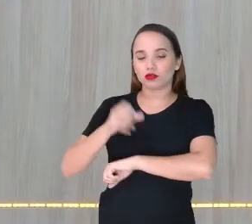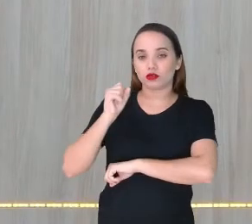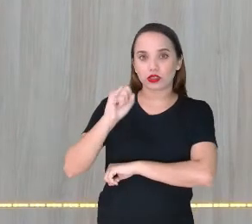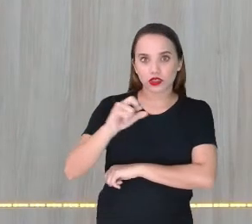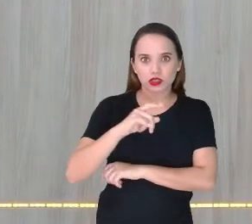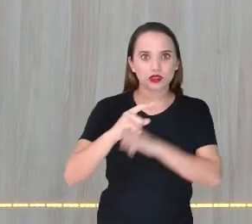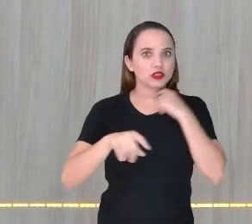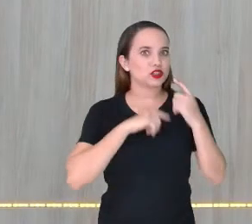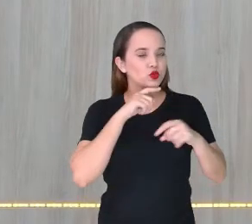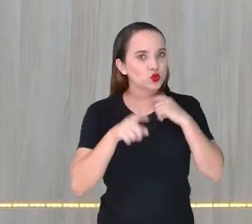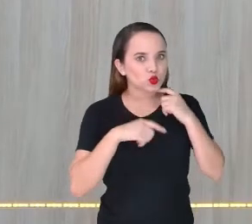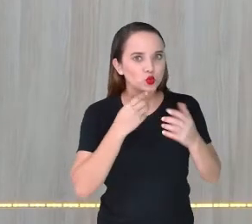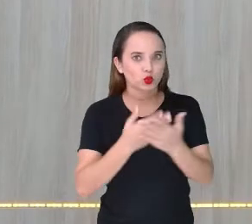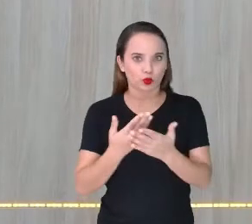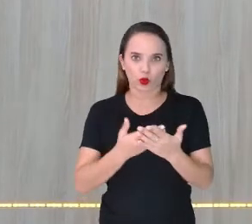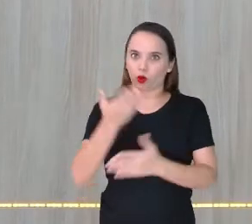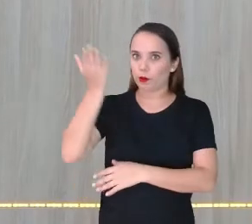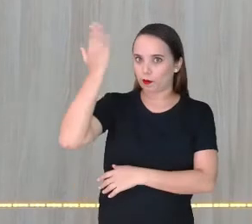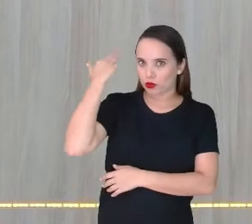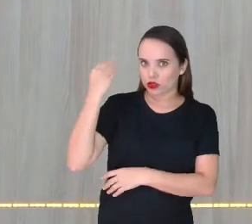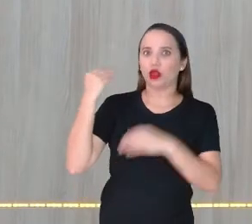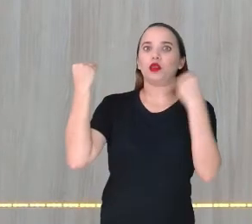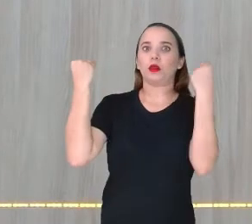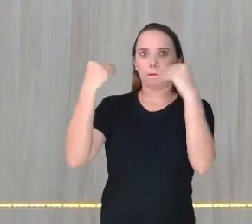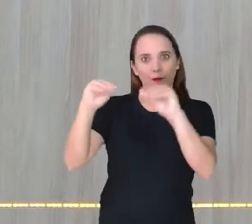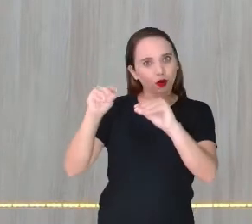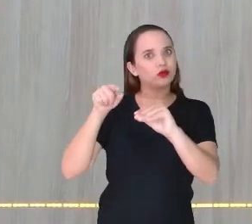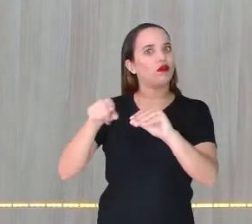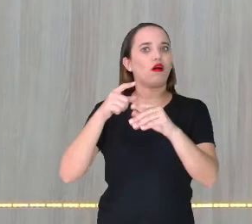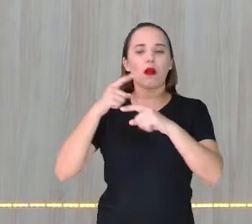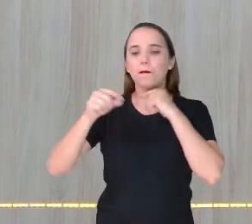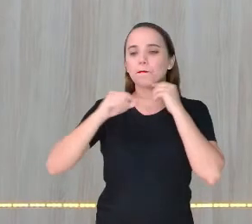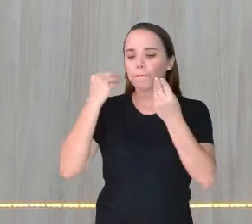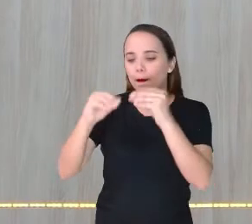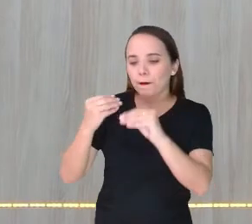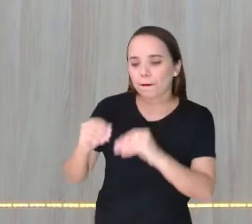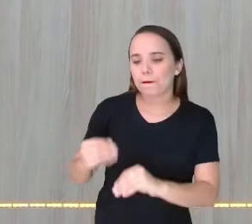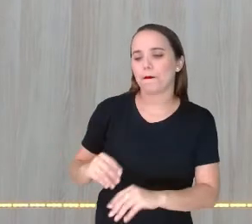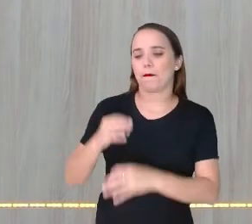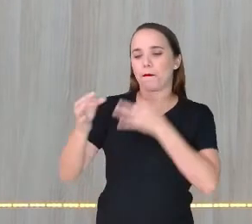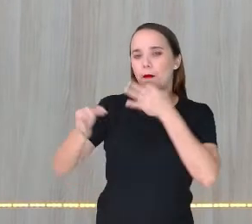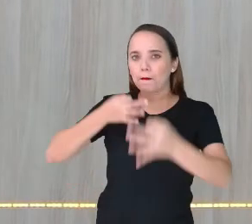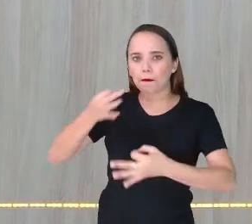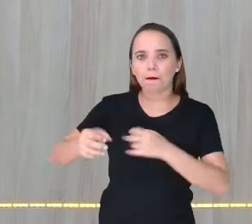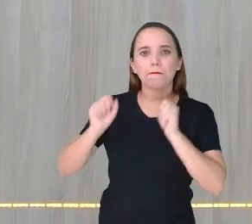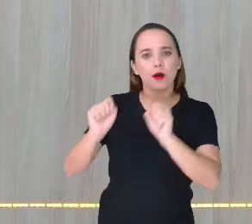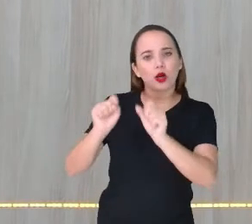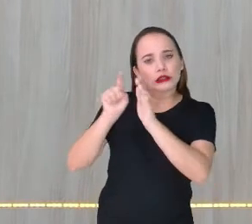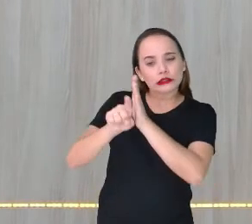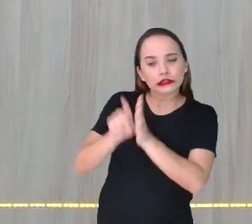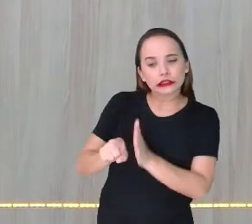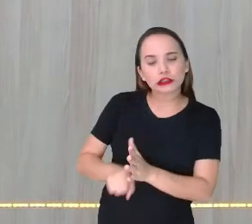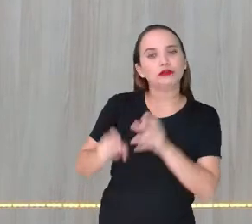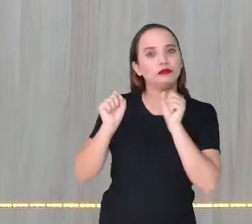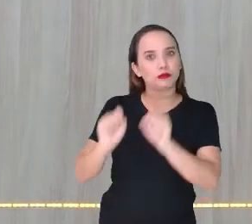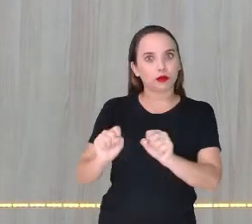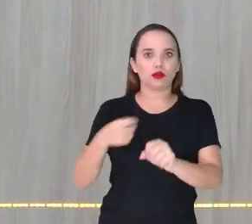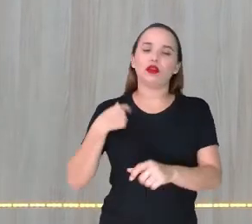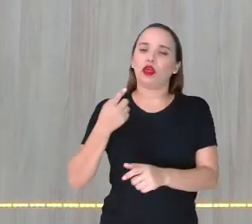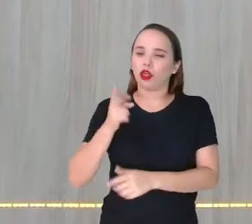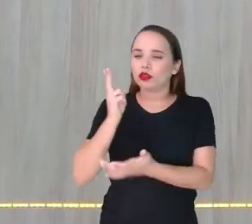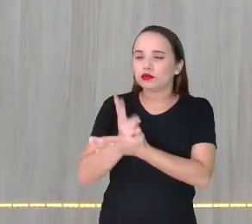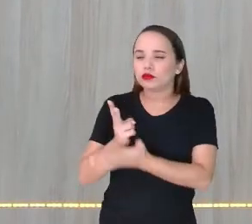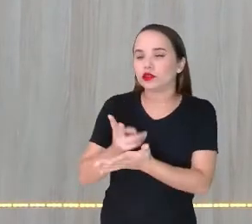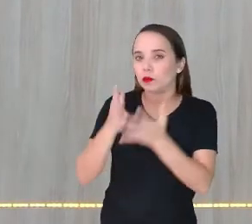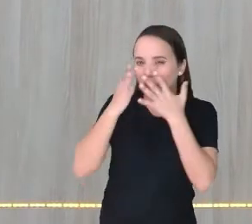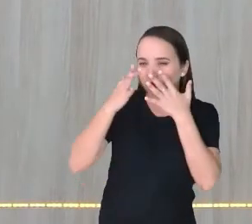dúvida do que rolou na aula passada, deixa o comentário lá no YouTube. Eu sempre estou de olho lá para ver se vocês tiveram alguma dúvida. Porque de